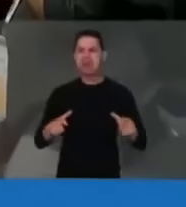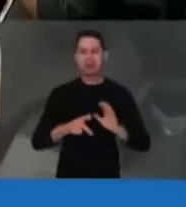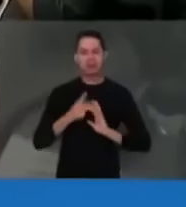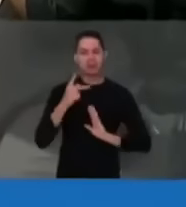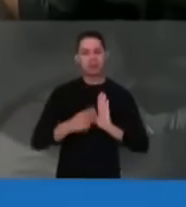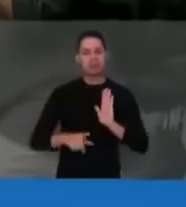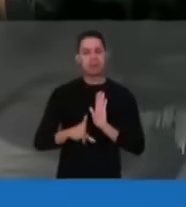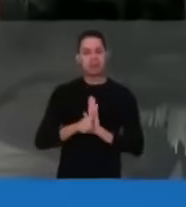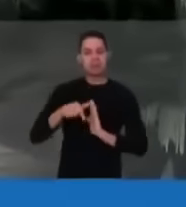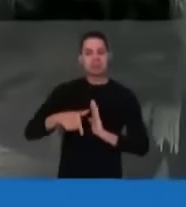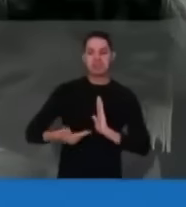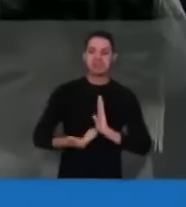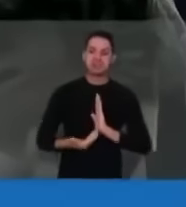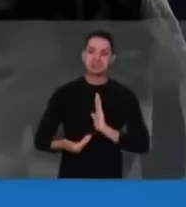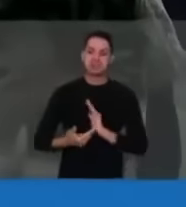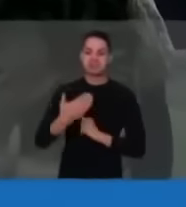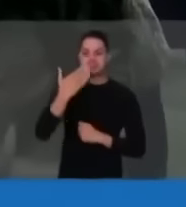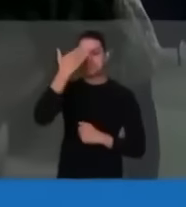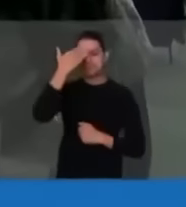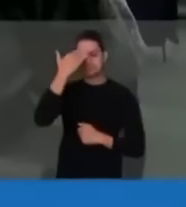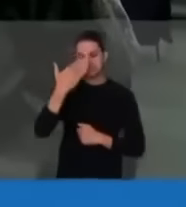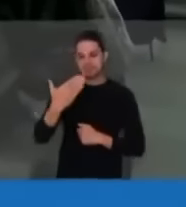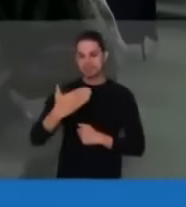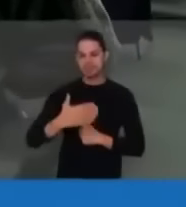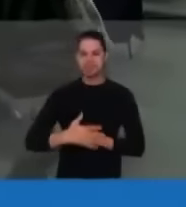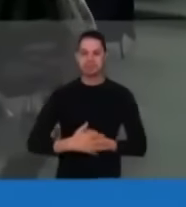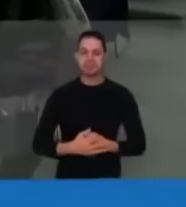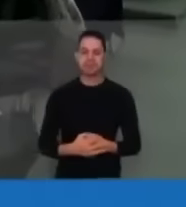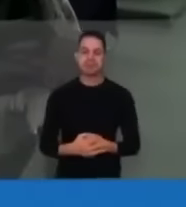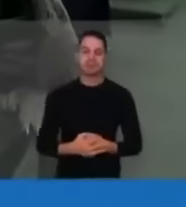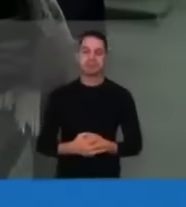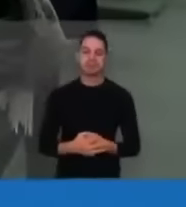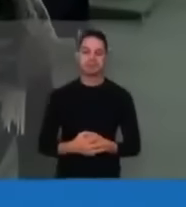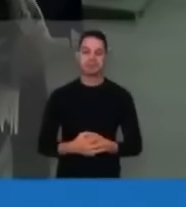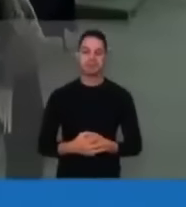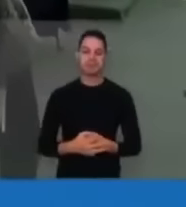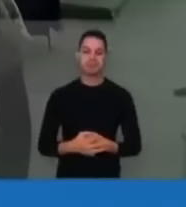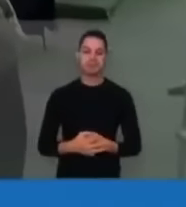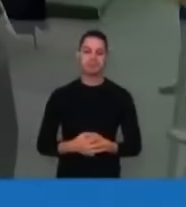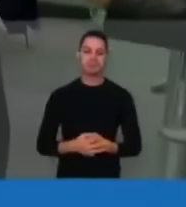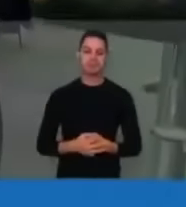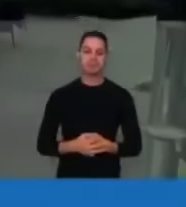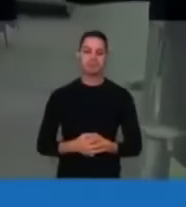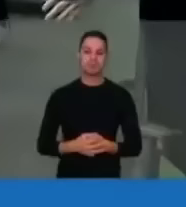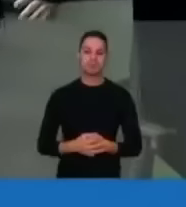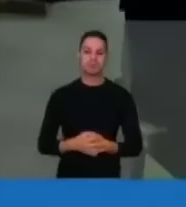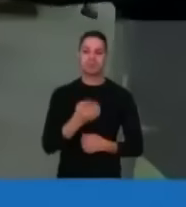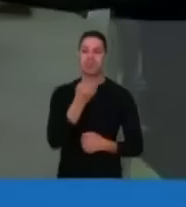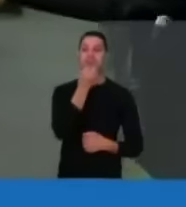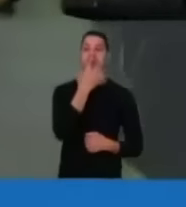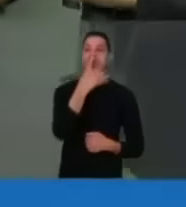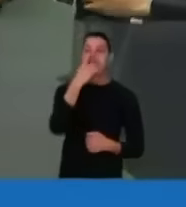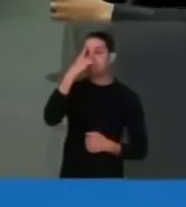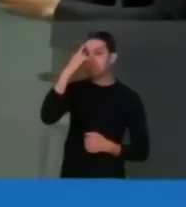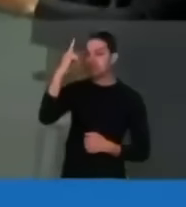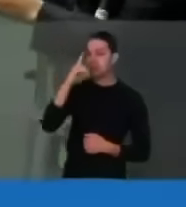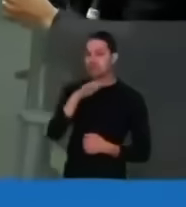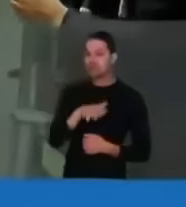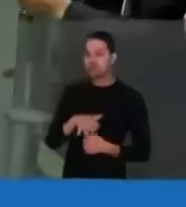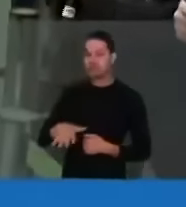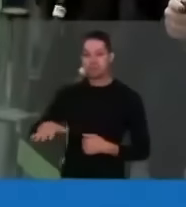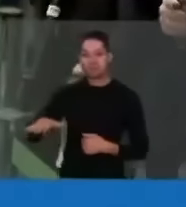gente coloca mais taxas em em uma presidência previdência privada naturalmente haveria um desestímulo